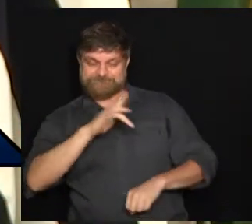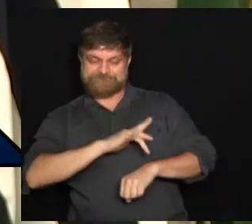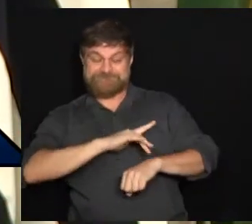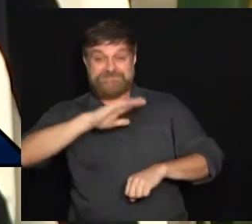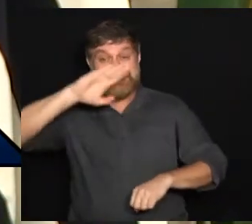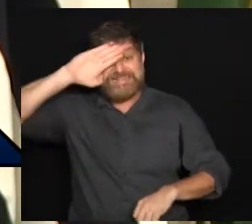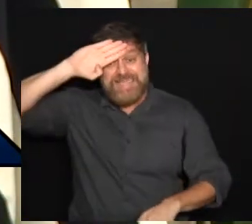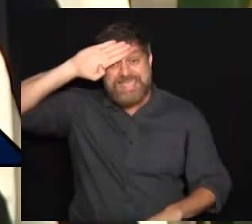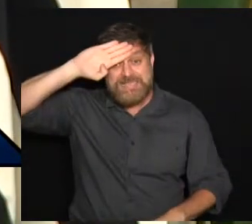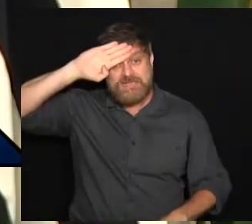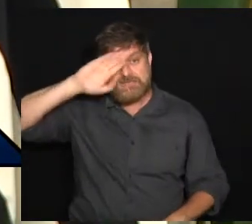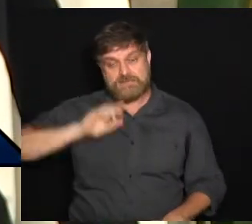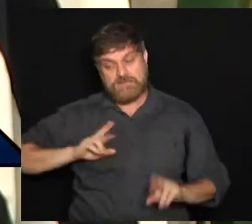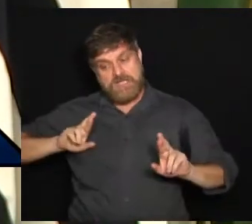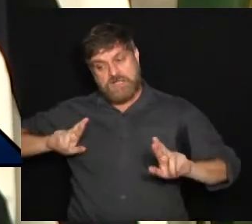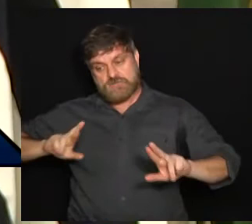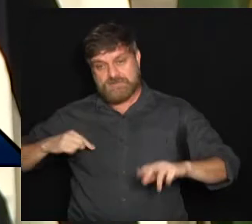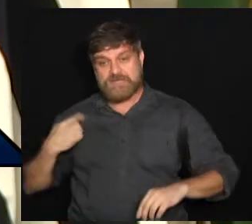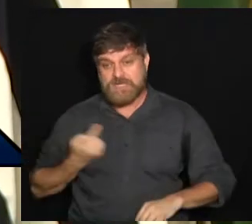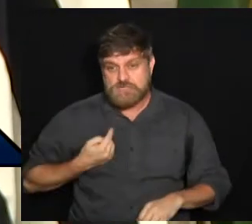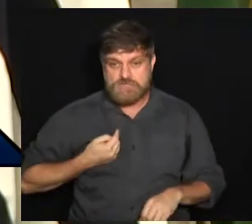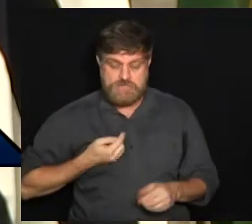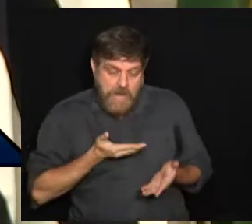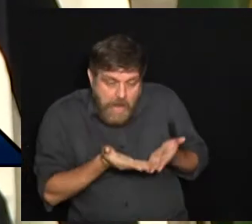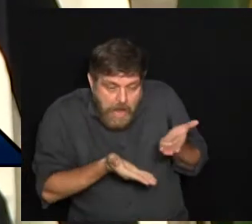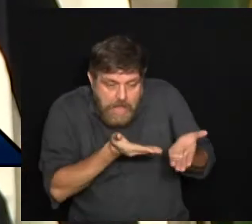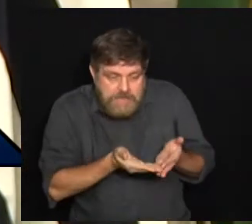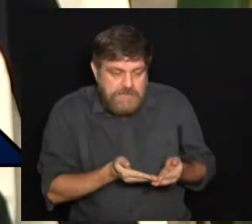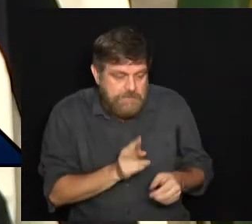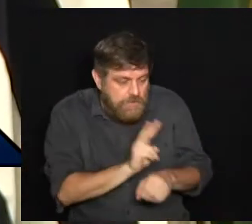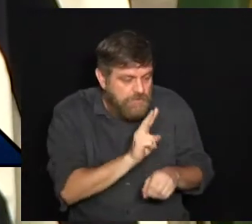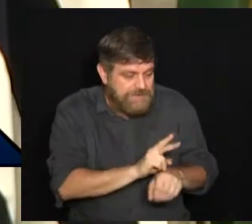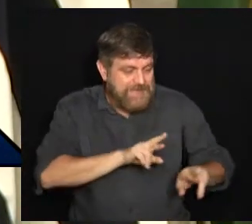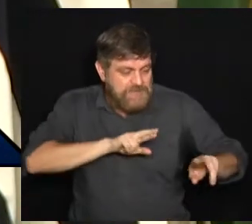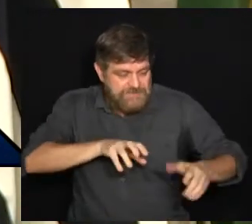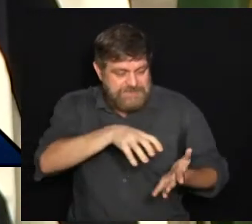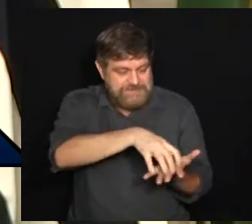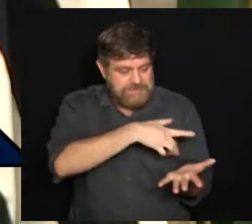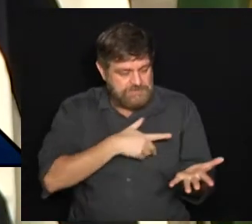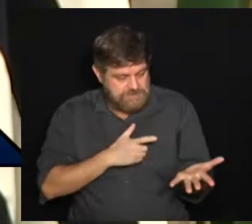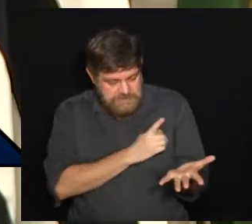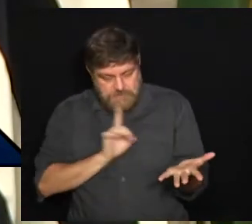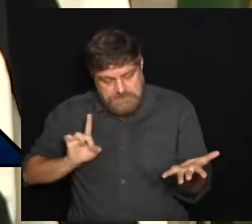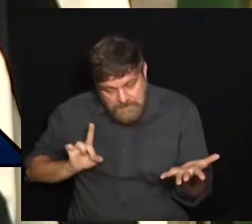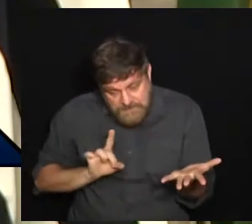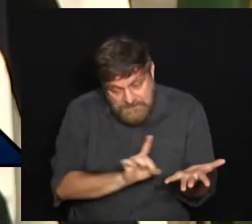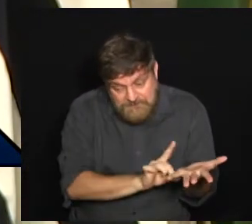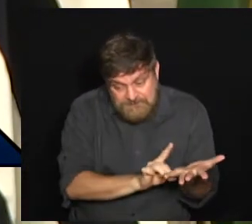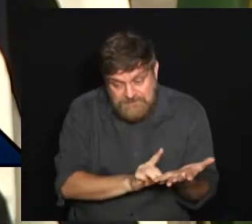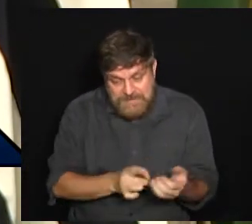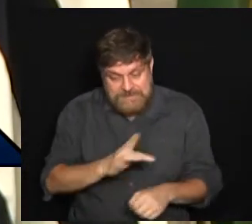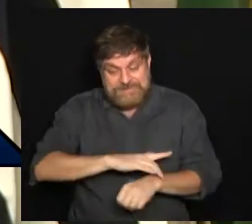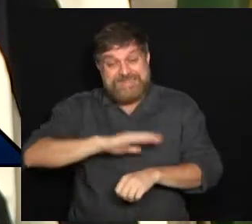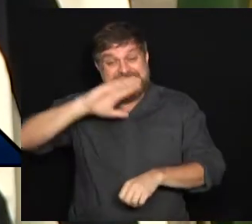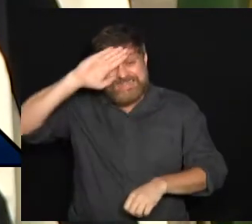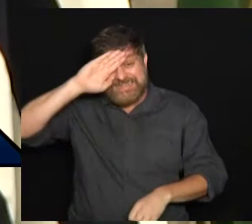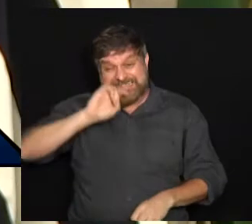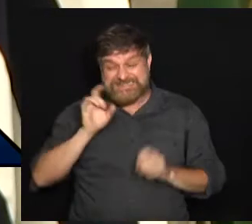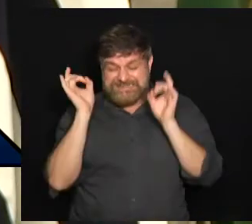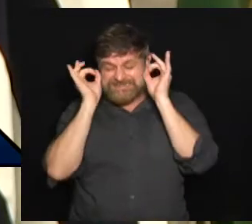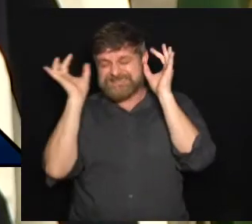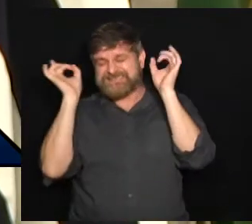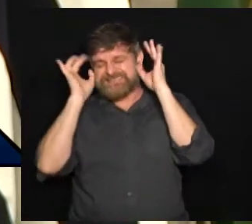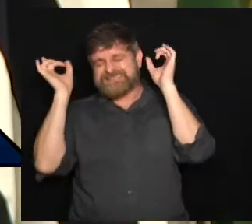Então, é diferente, a gente tem um tratamento diferente, a pessoa deve buscar o serviço de saúde e tal, né? Mas surgiu dor de cabeça